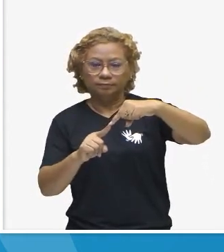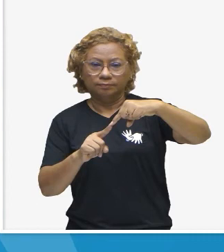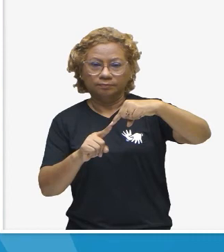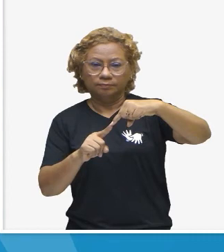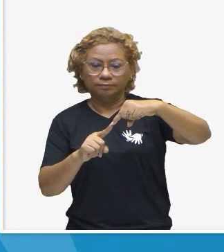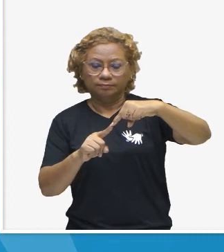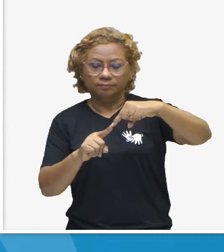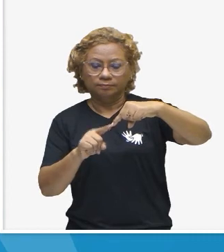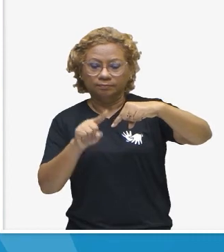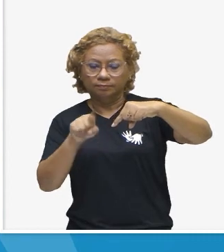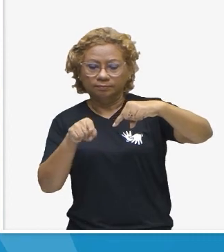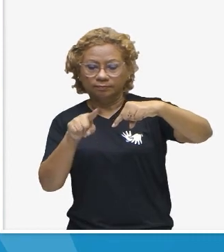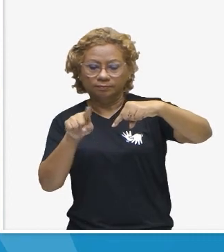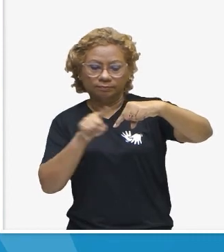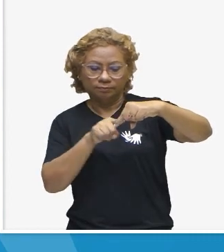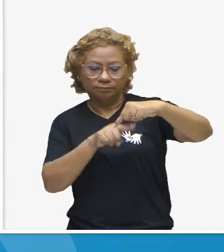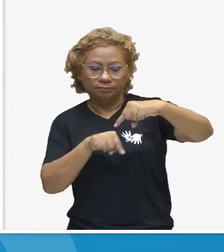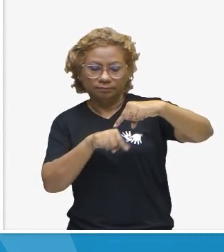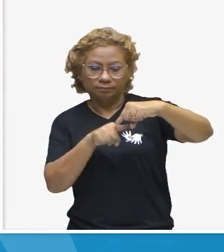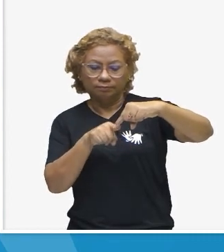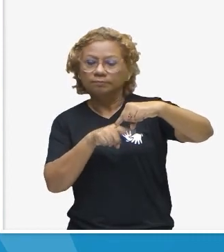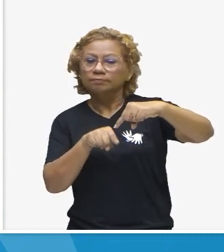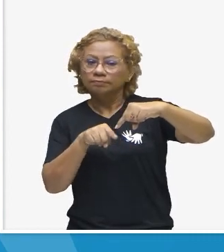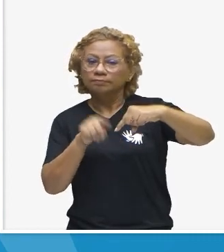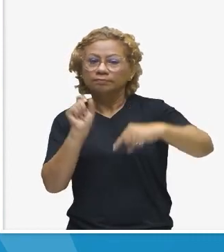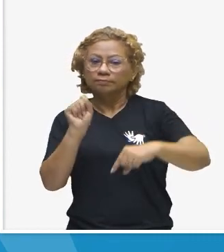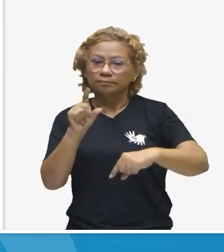também tem a mesma medida que o outro ângulo verde.